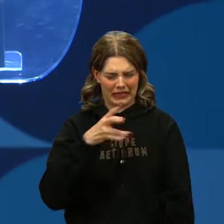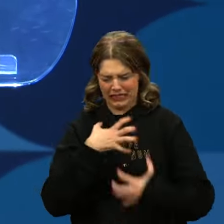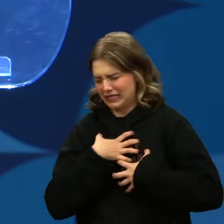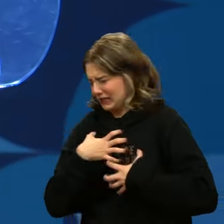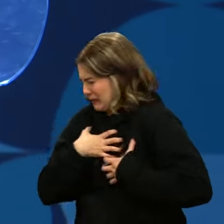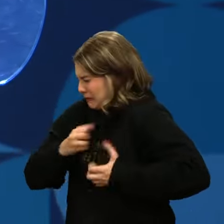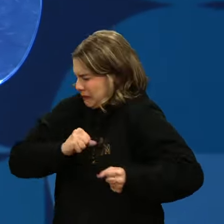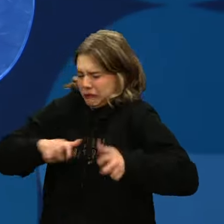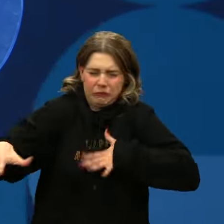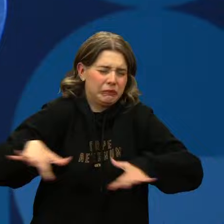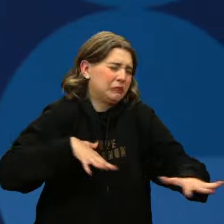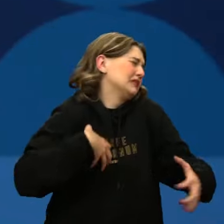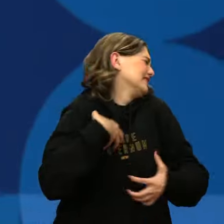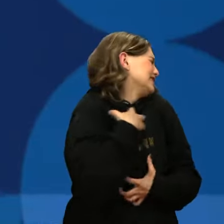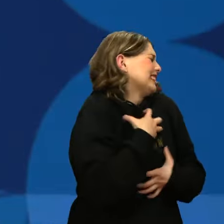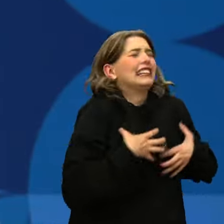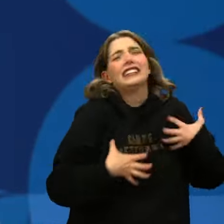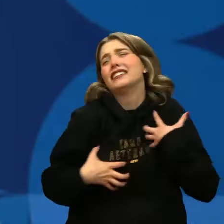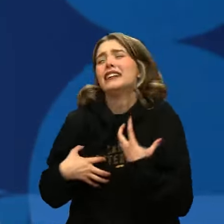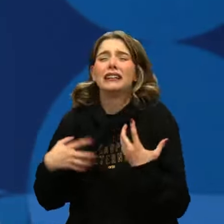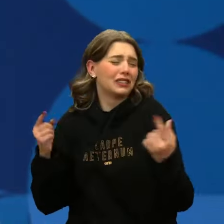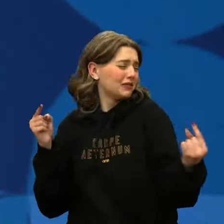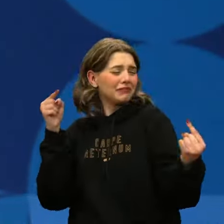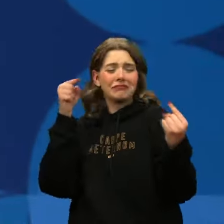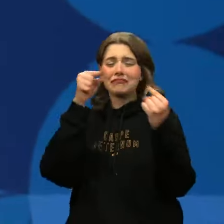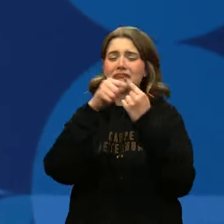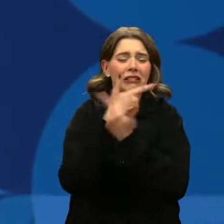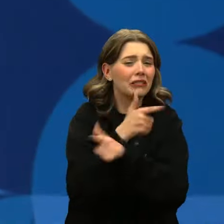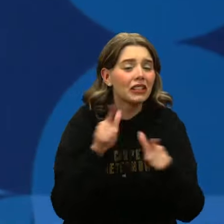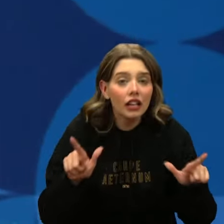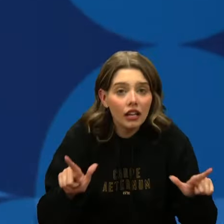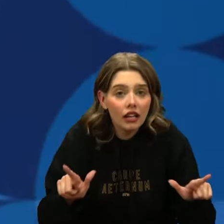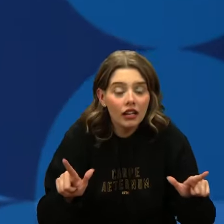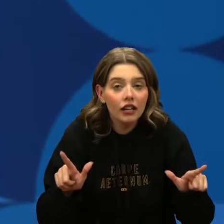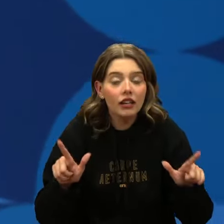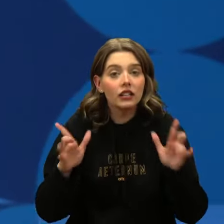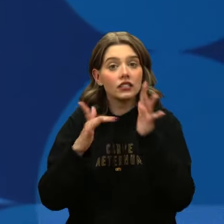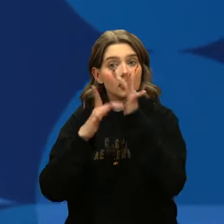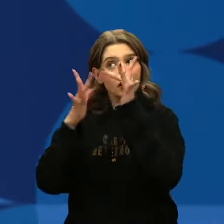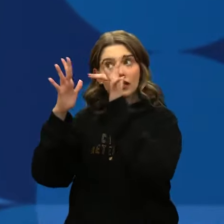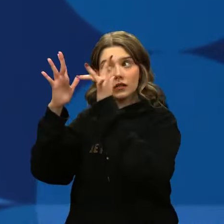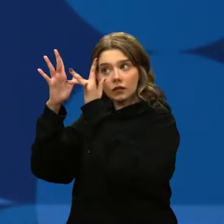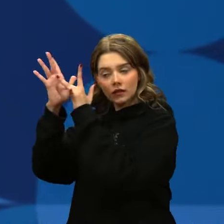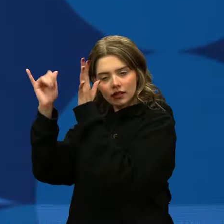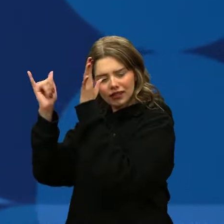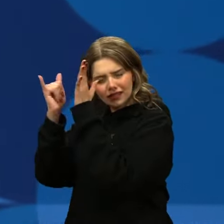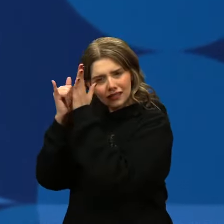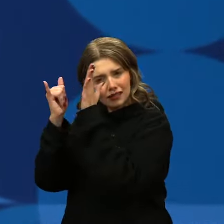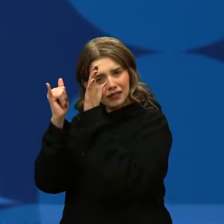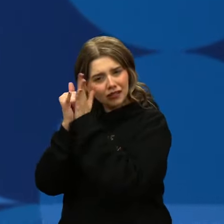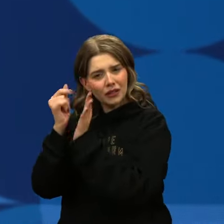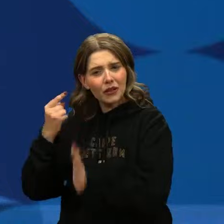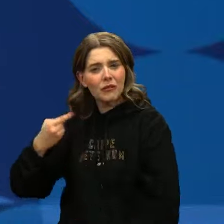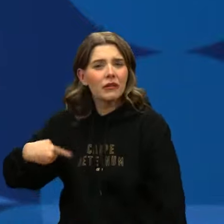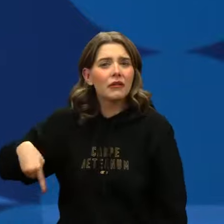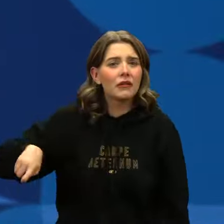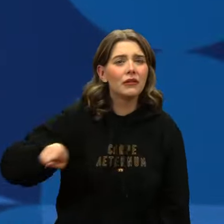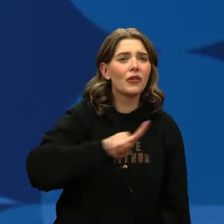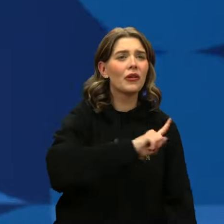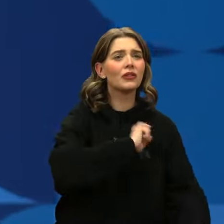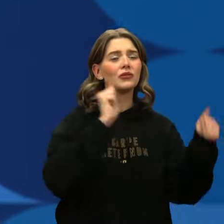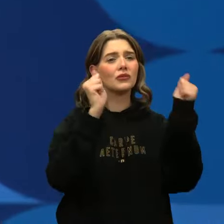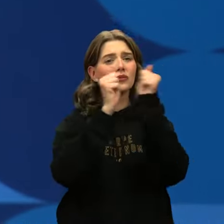vida, quando você sente que você não vai conseguir cumprir o propósito, Ele intercede por nós junto ao Pai.